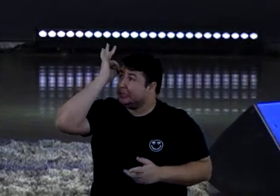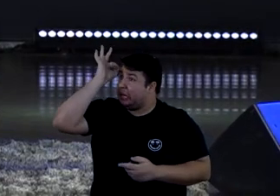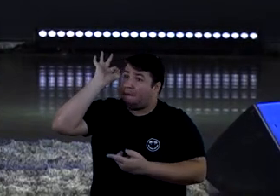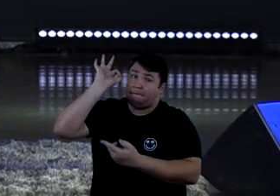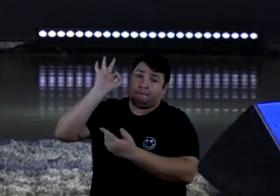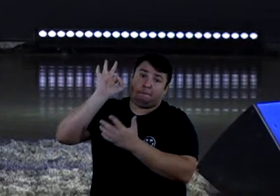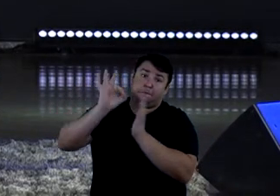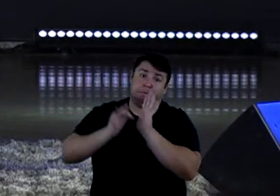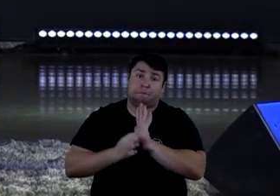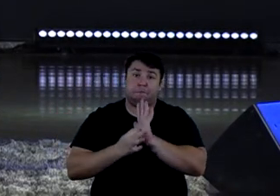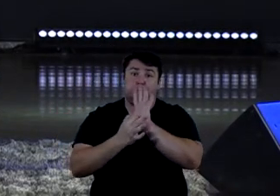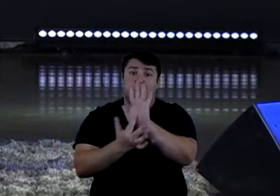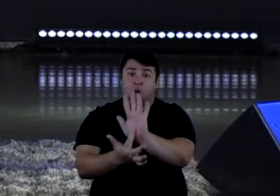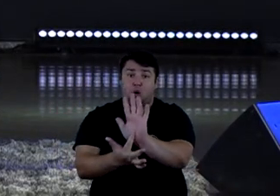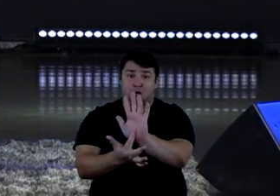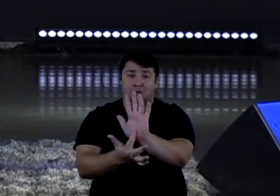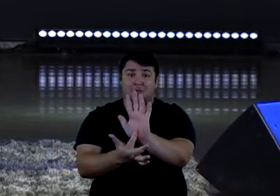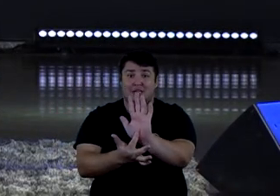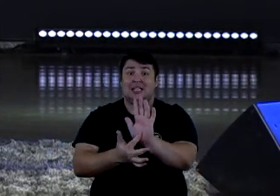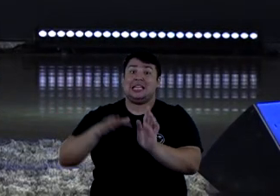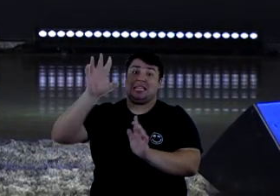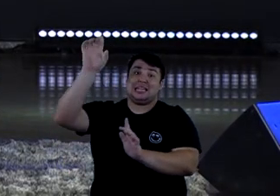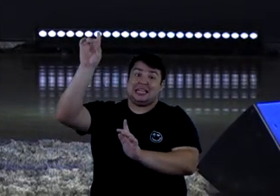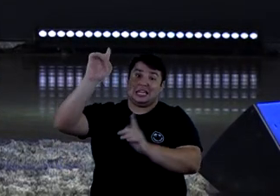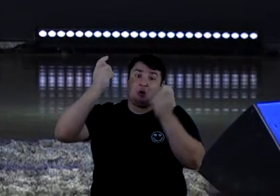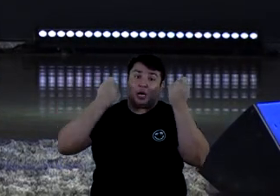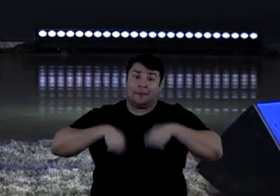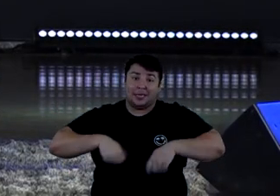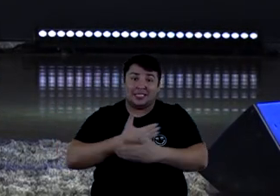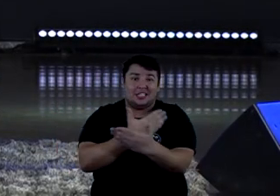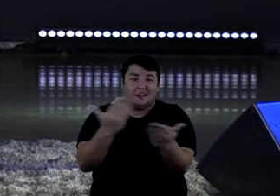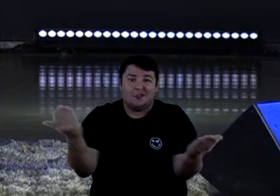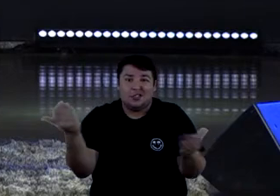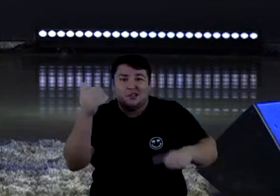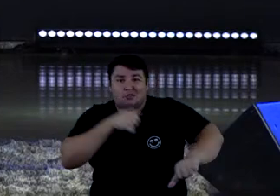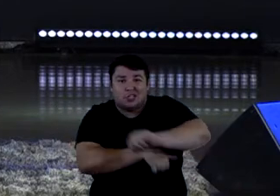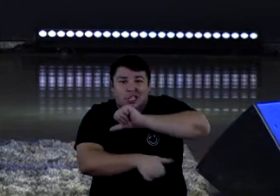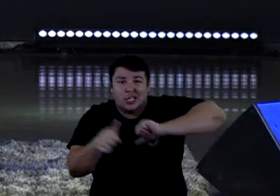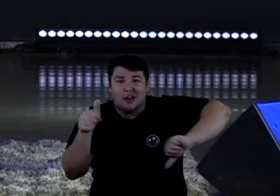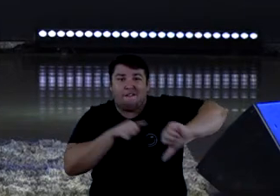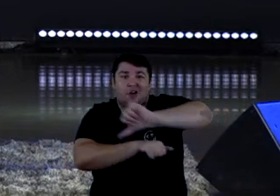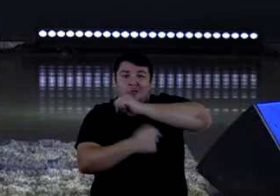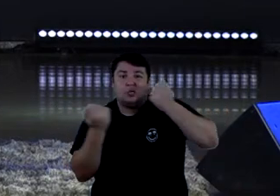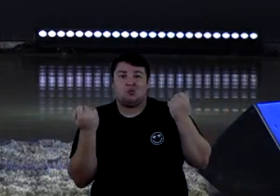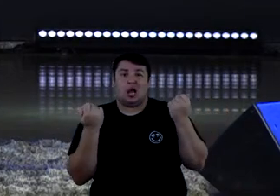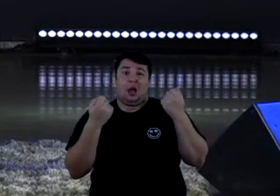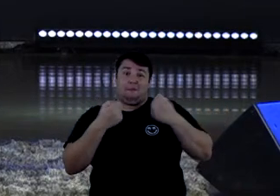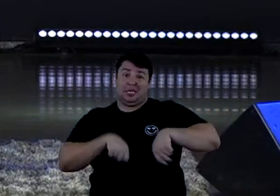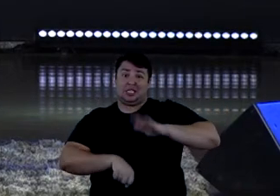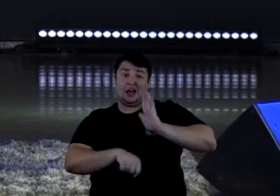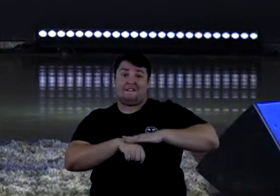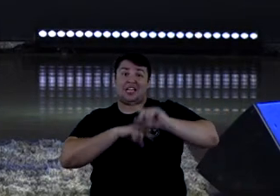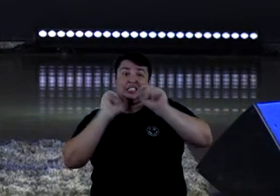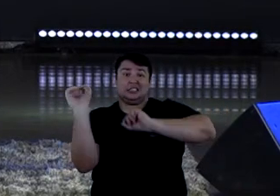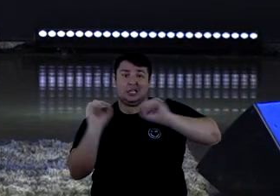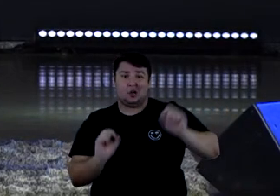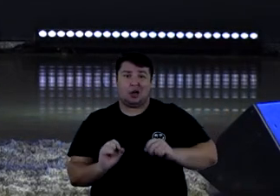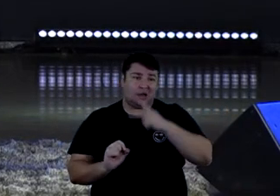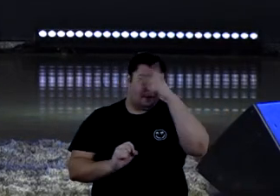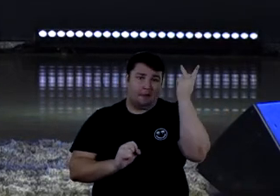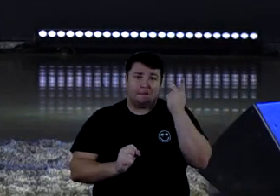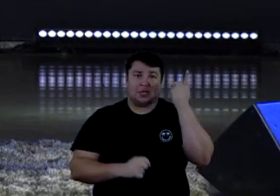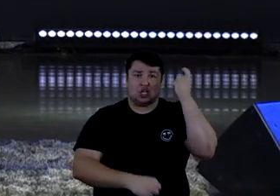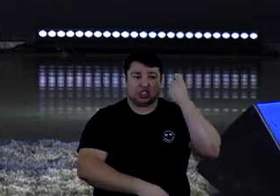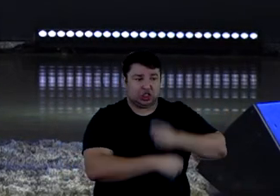te capacita. O Deus que nos chama, nos transforma e nos capacita a fazer o quê? A ser um